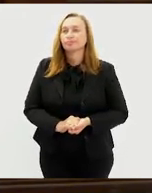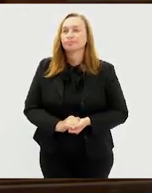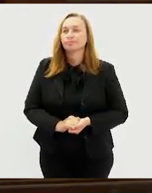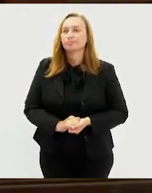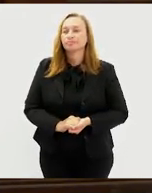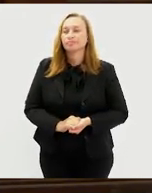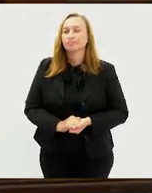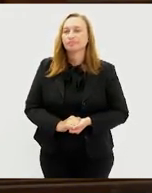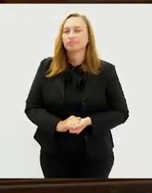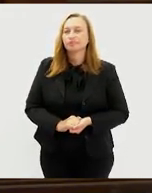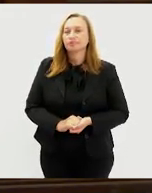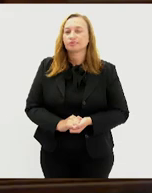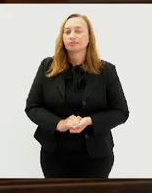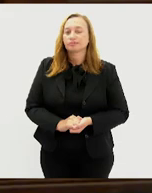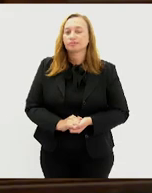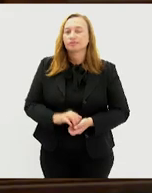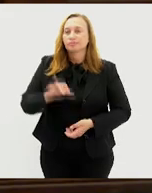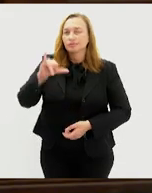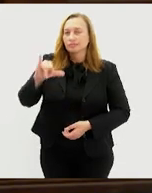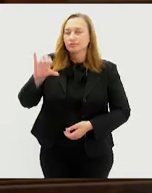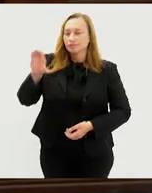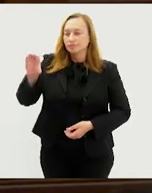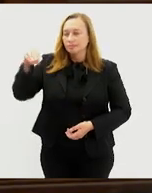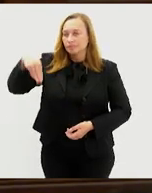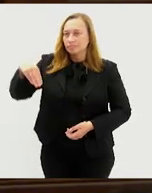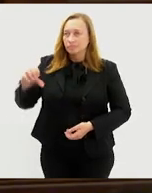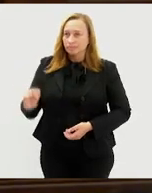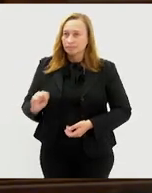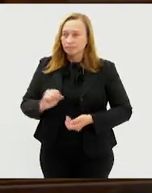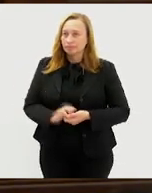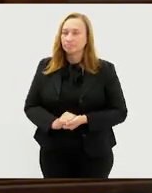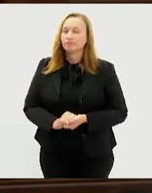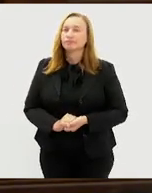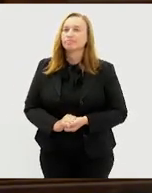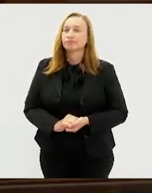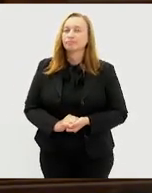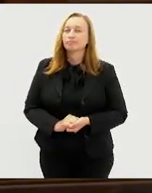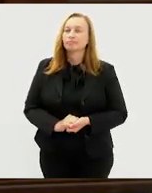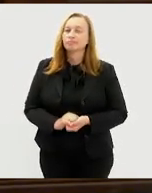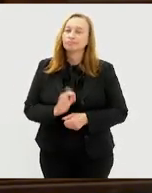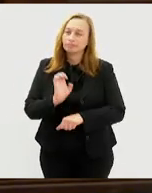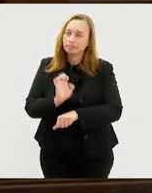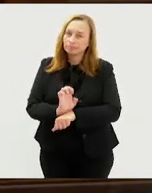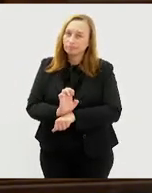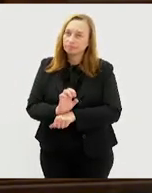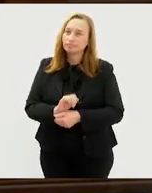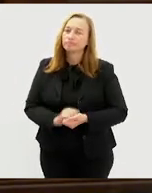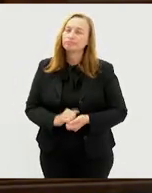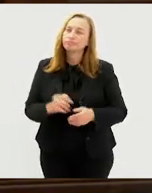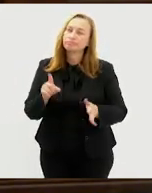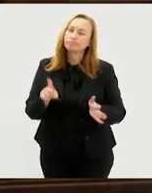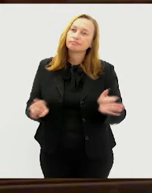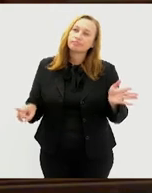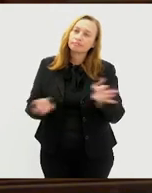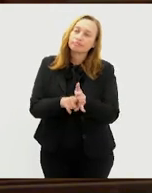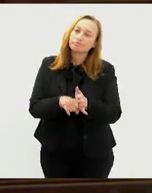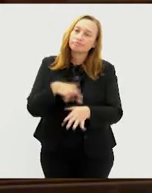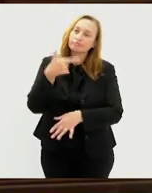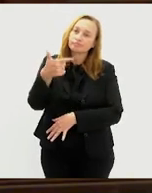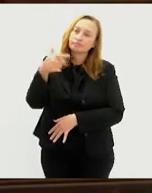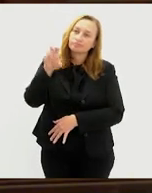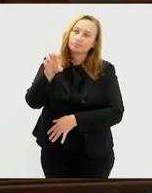o ICMS líquido do Estado os 25%